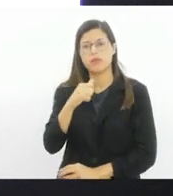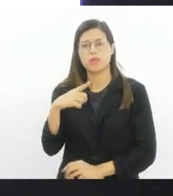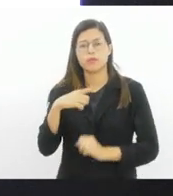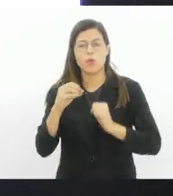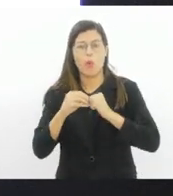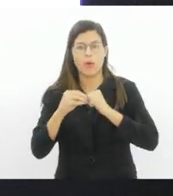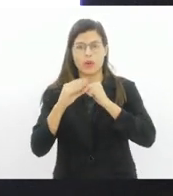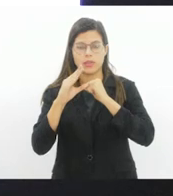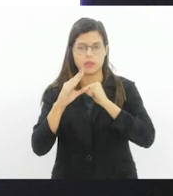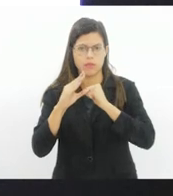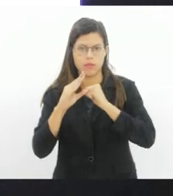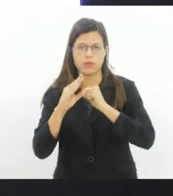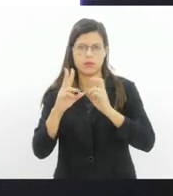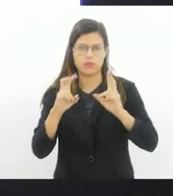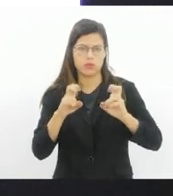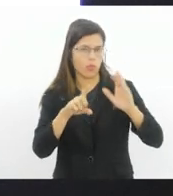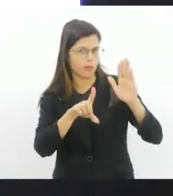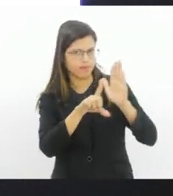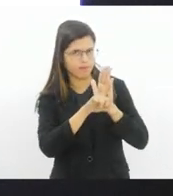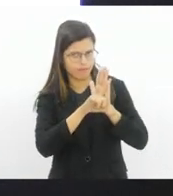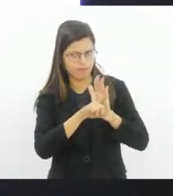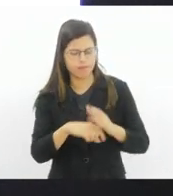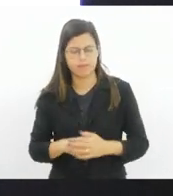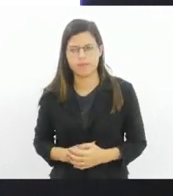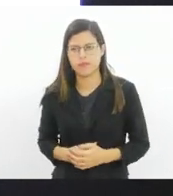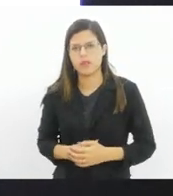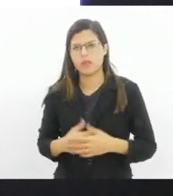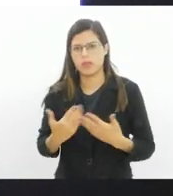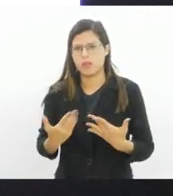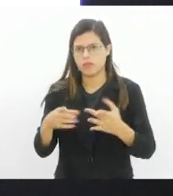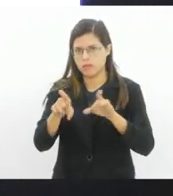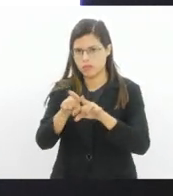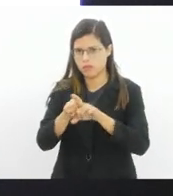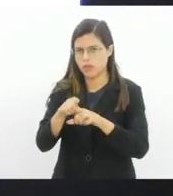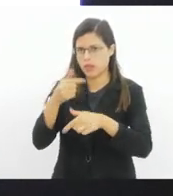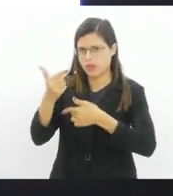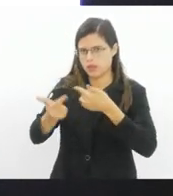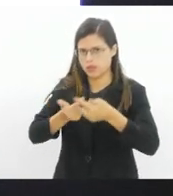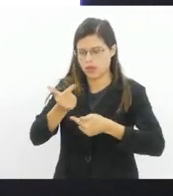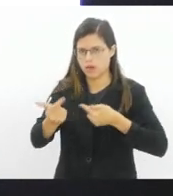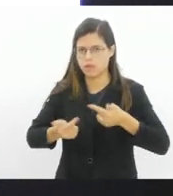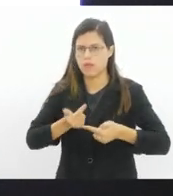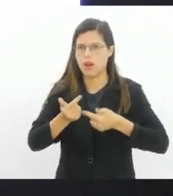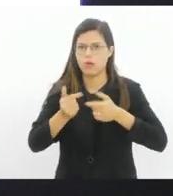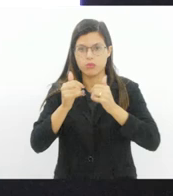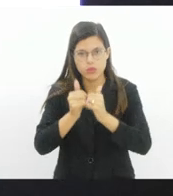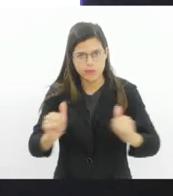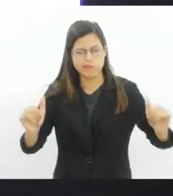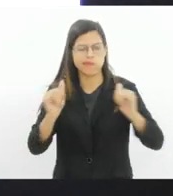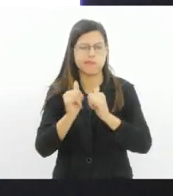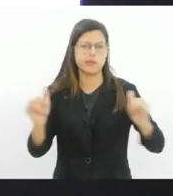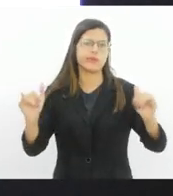conhecimento sobre essas legislações. Então, a gente também tem esse trabalho de divulgar as legislações e